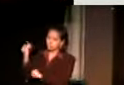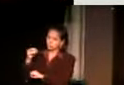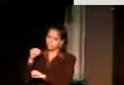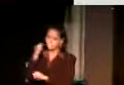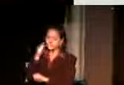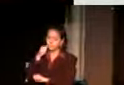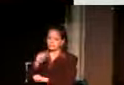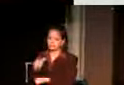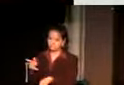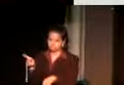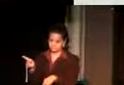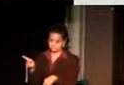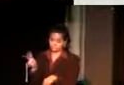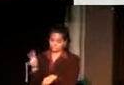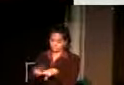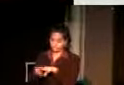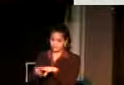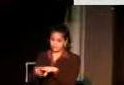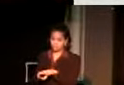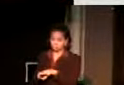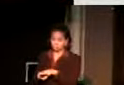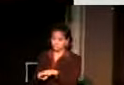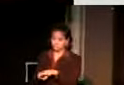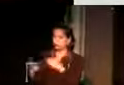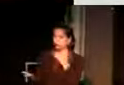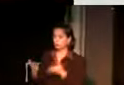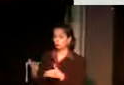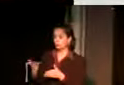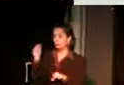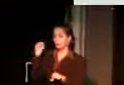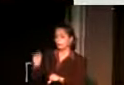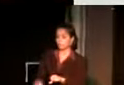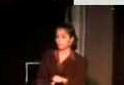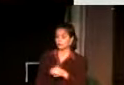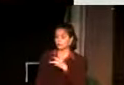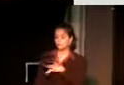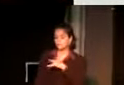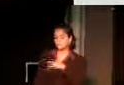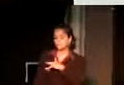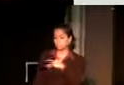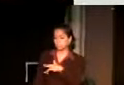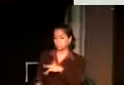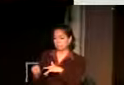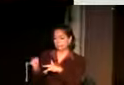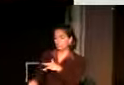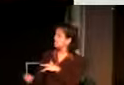não eu ia mandar Olá Mas ela é meio